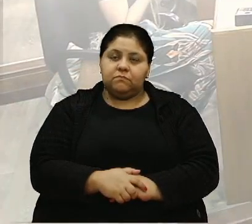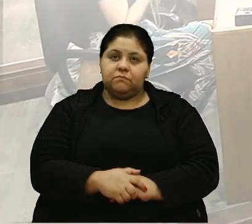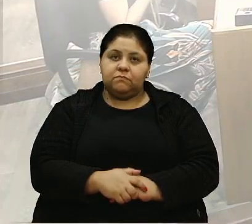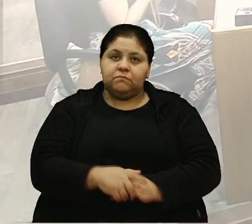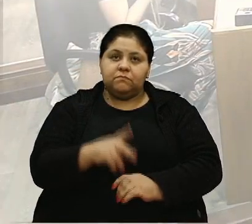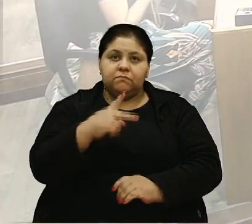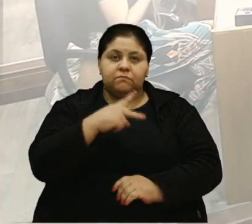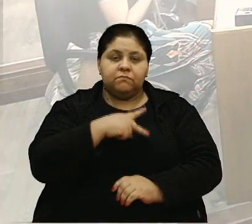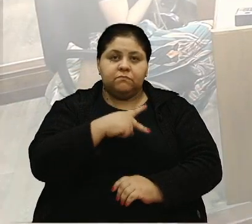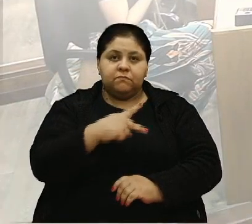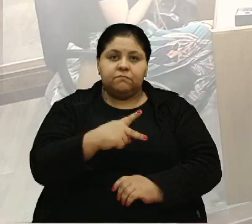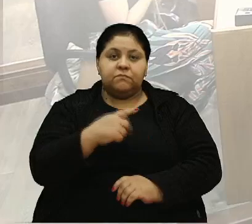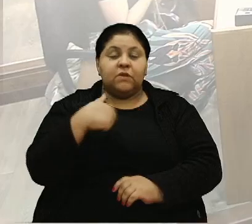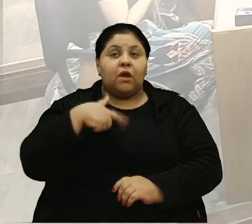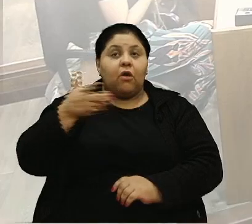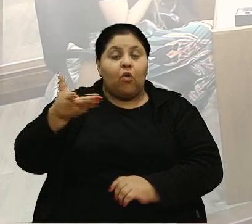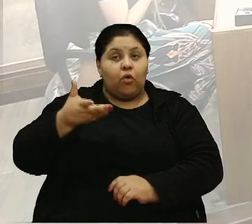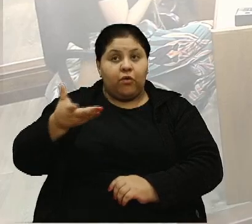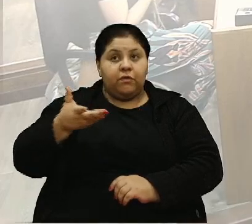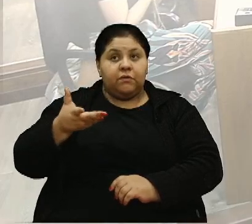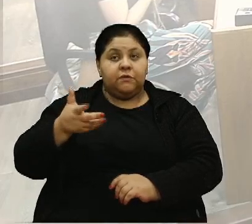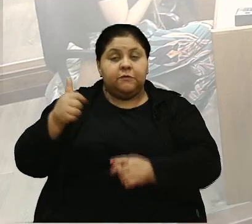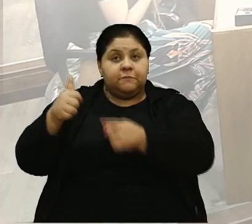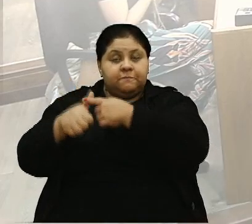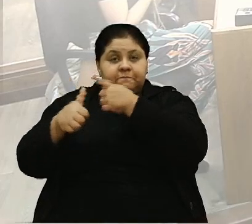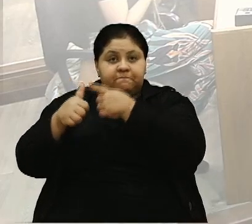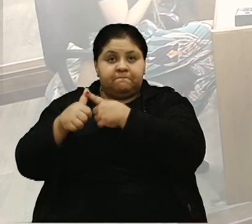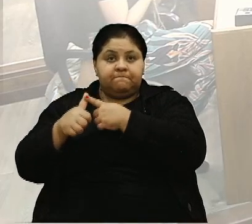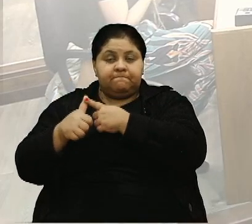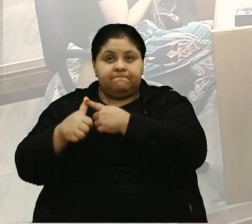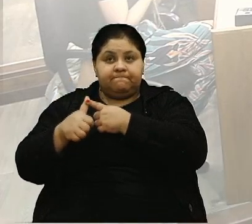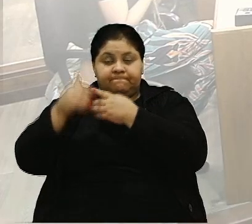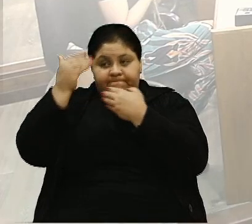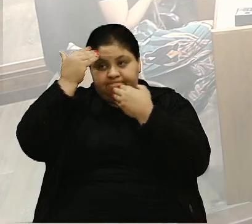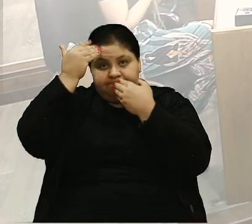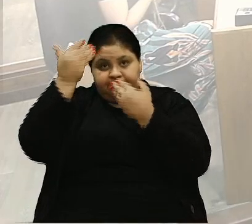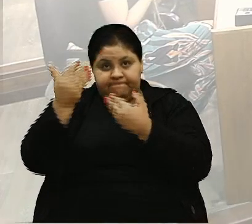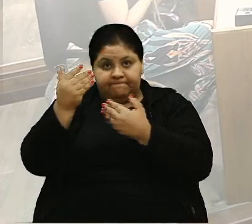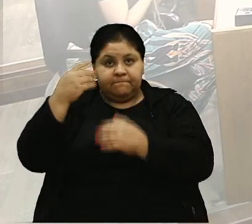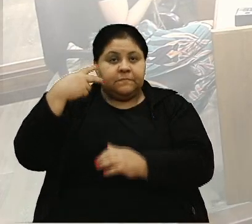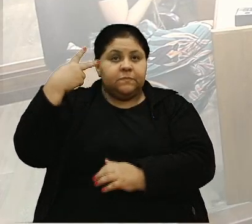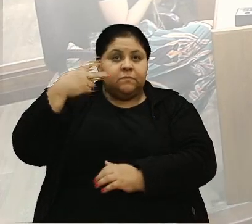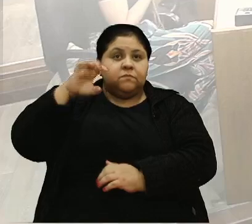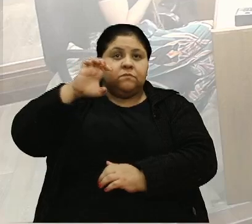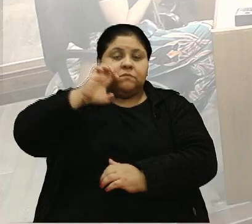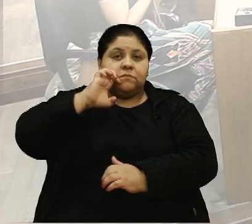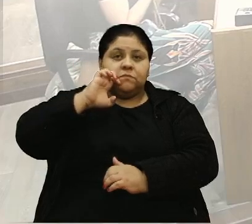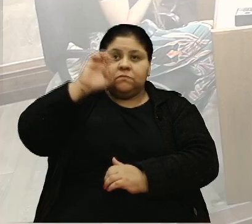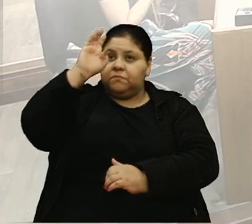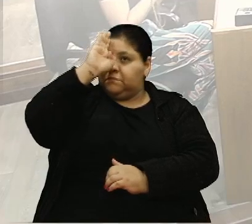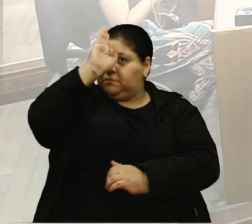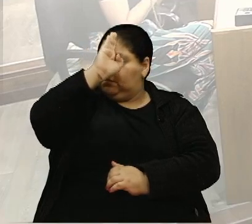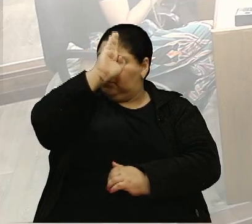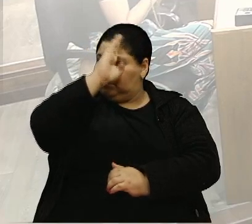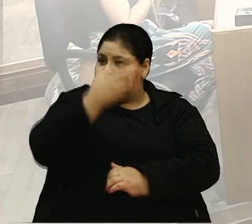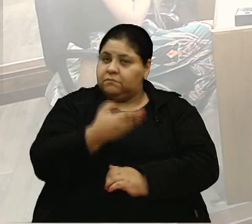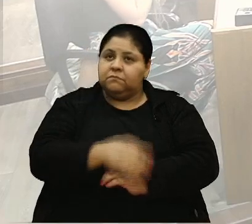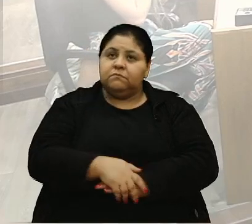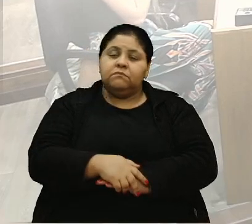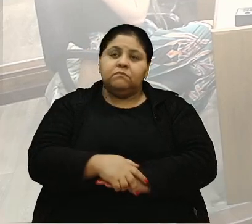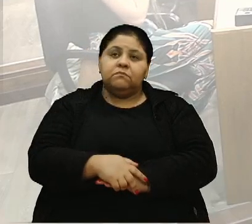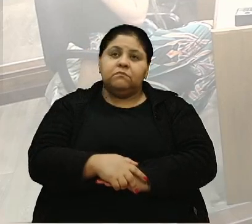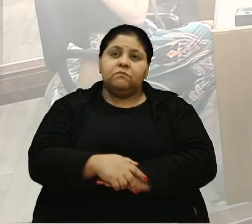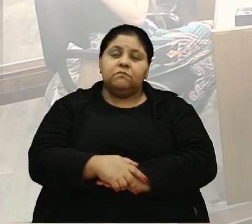Senhora presidente, eu queria primeiramente agradecer à vereadora Estela, ao vereador Bressan, pela